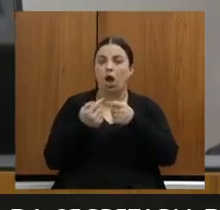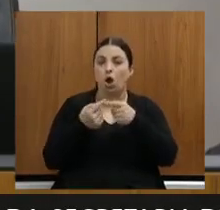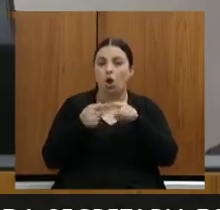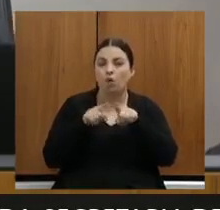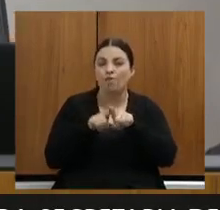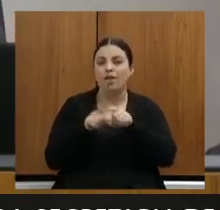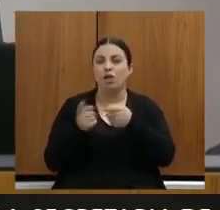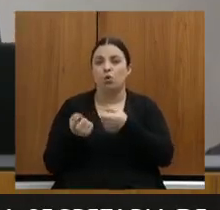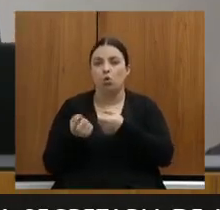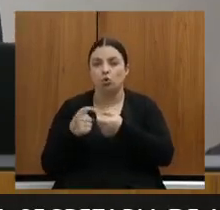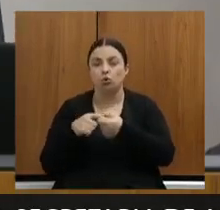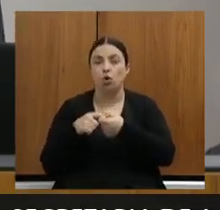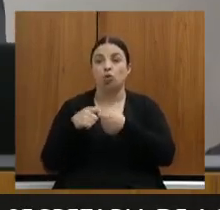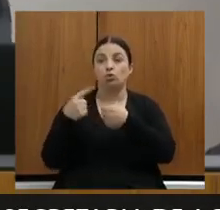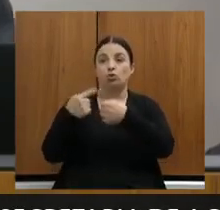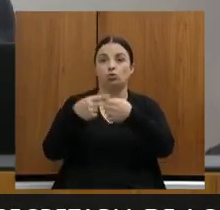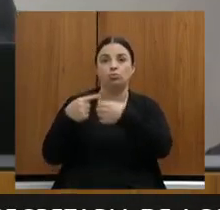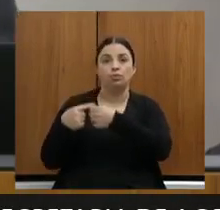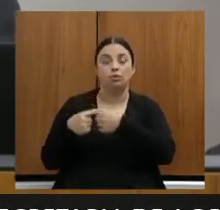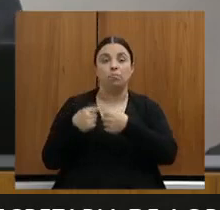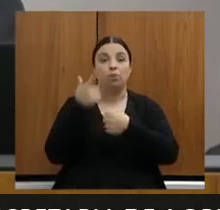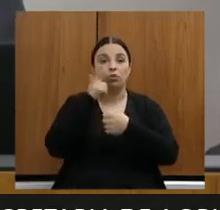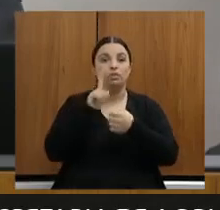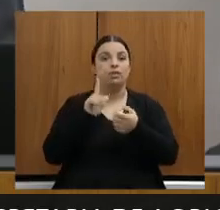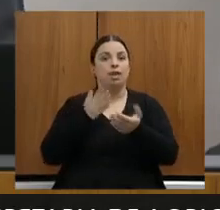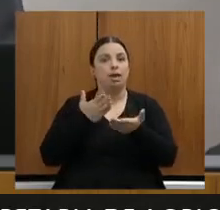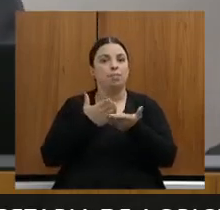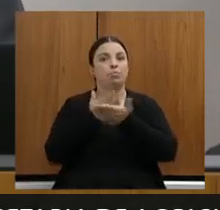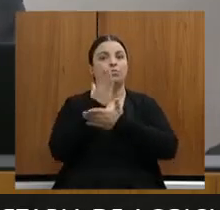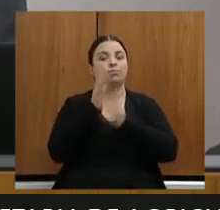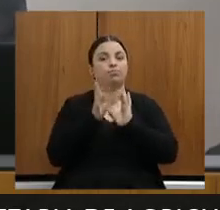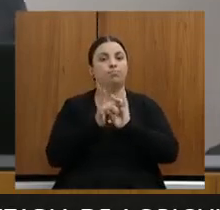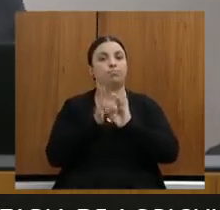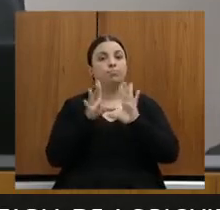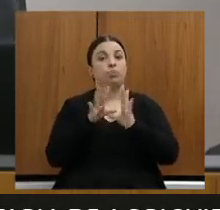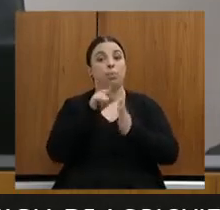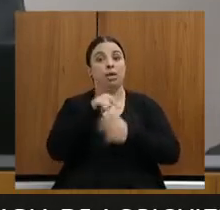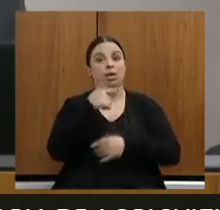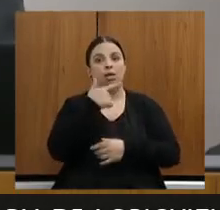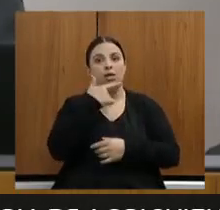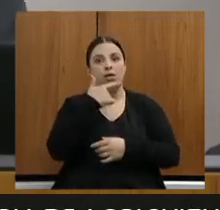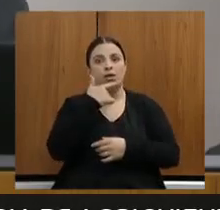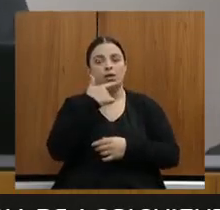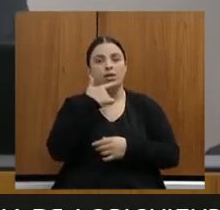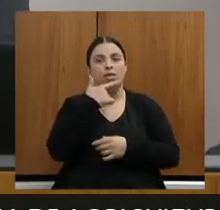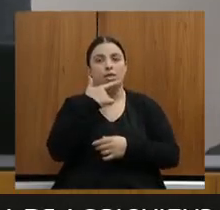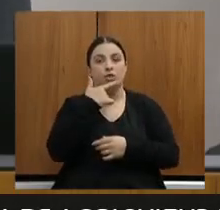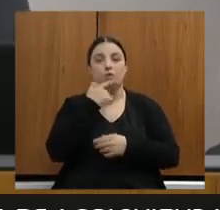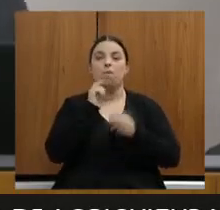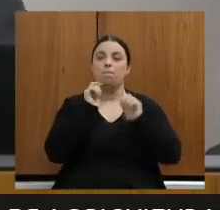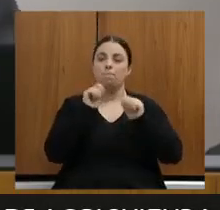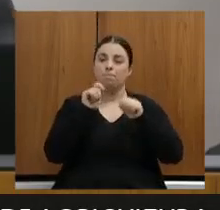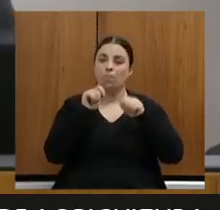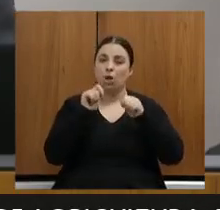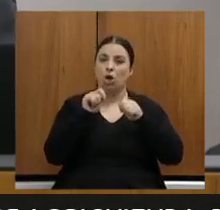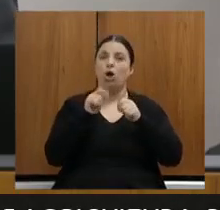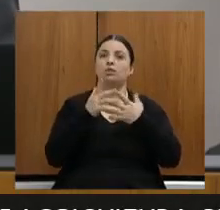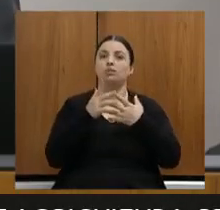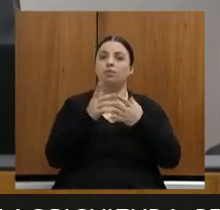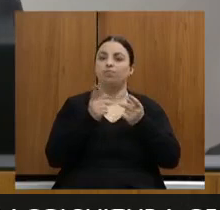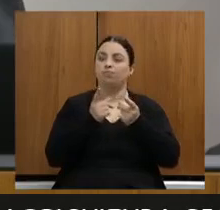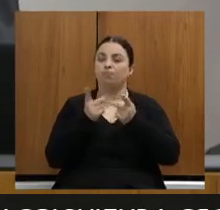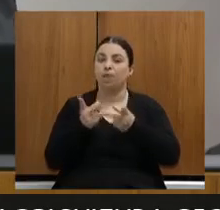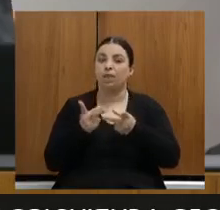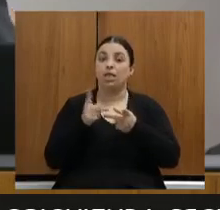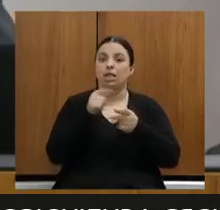municípios para aprovação e liberação para que o queijo possa sair pelo menos do seu município dentro do o